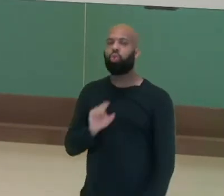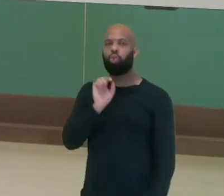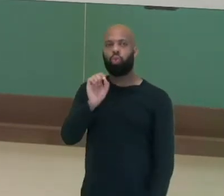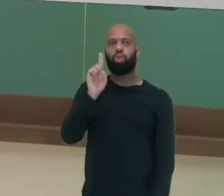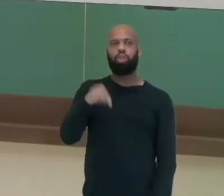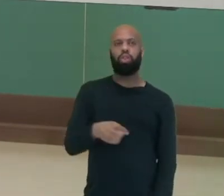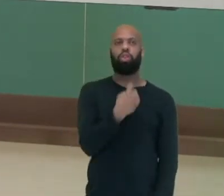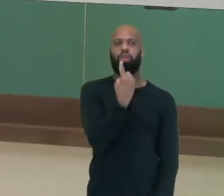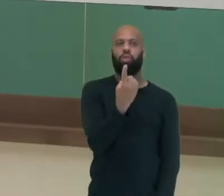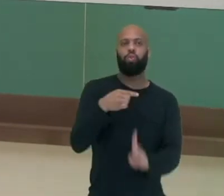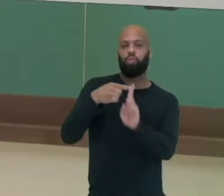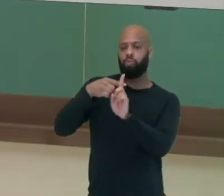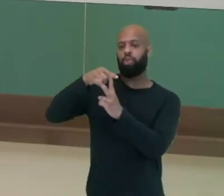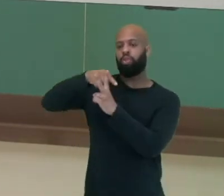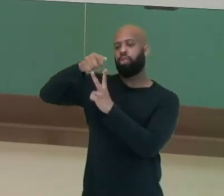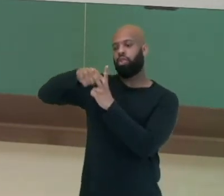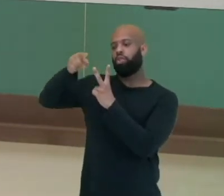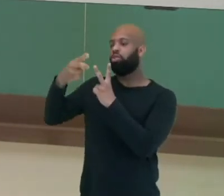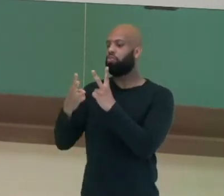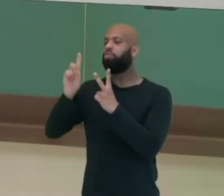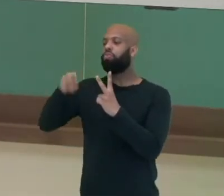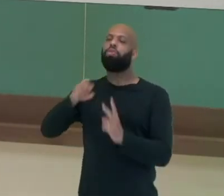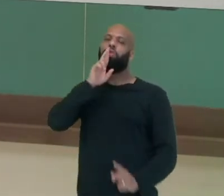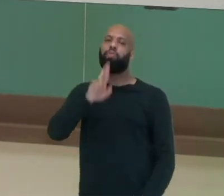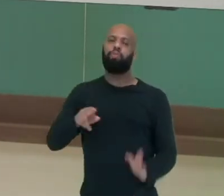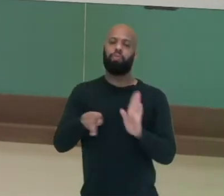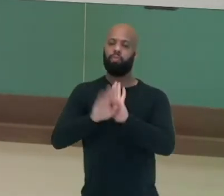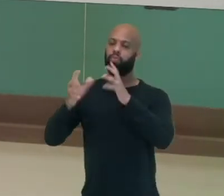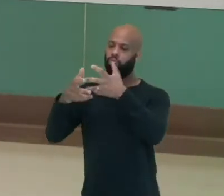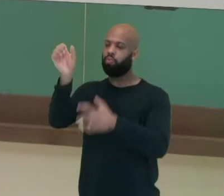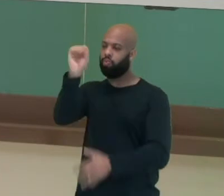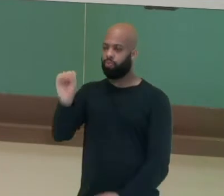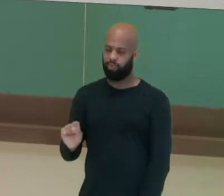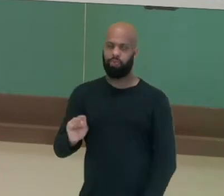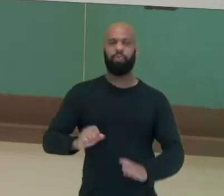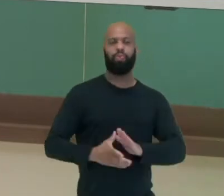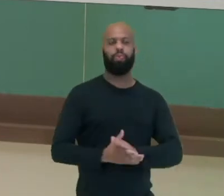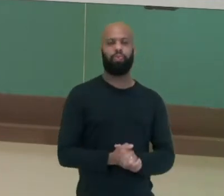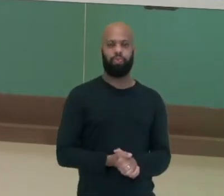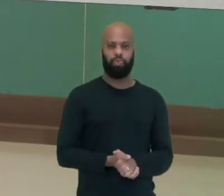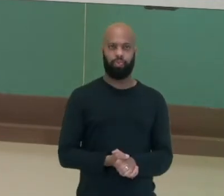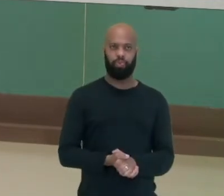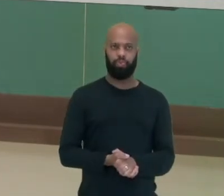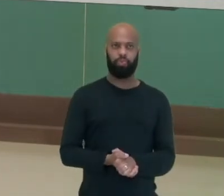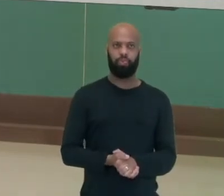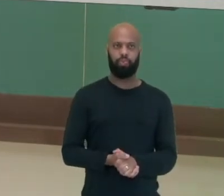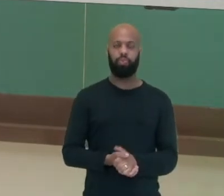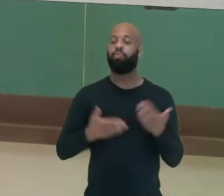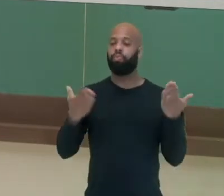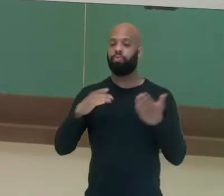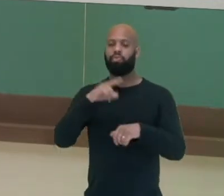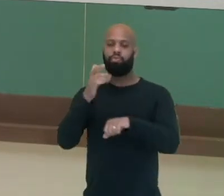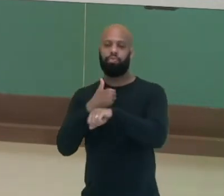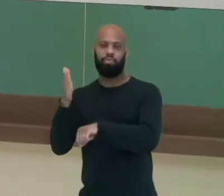essa resposta aqui, 1 mais raiz mais raiz de 2, é que é a solução dessa equação.